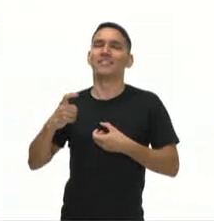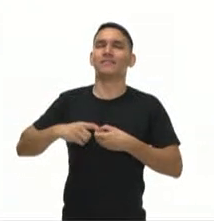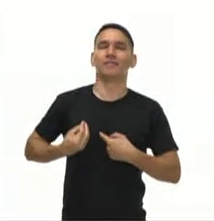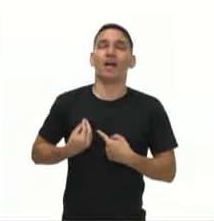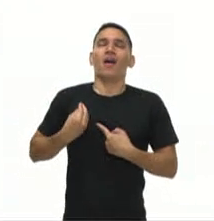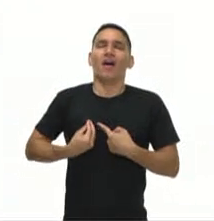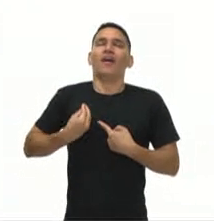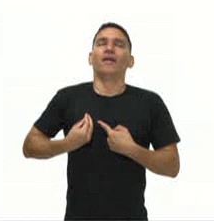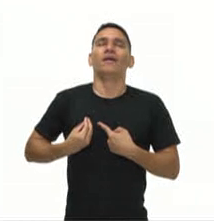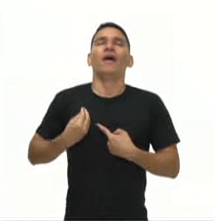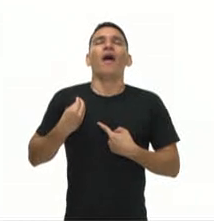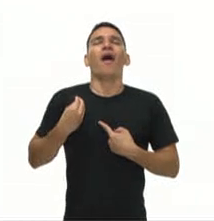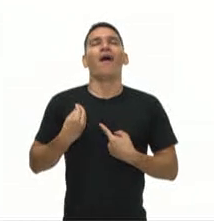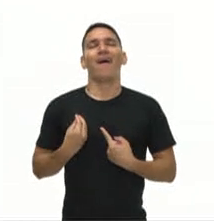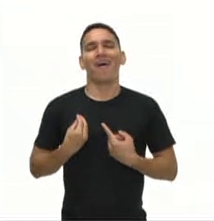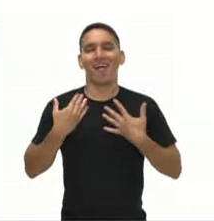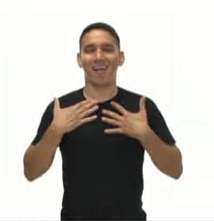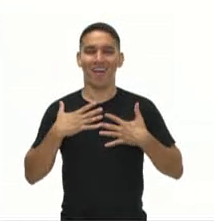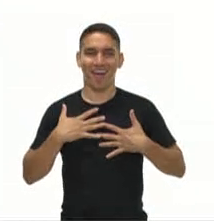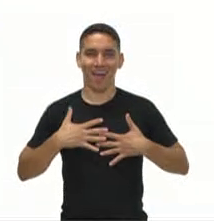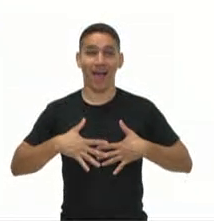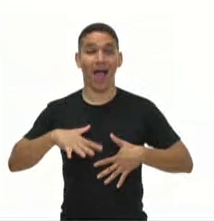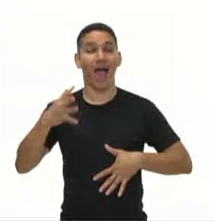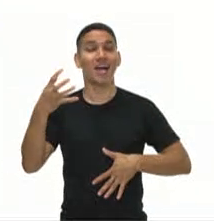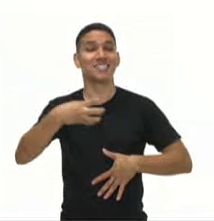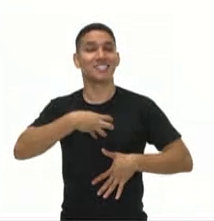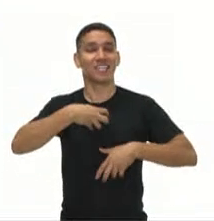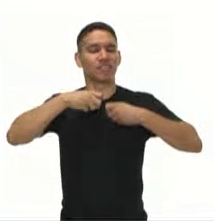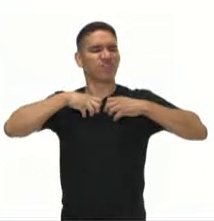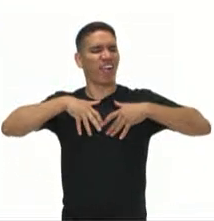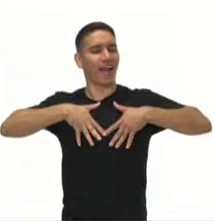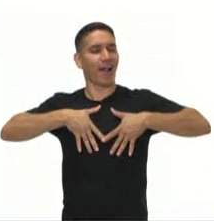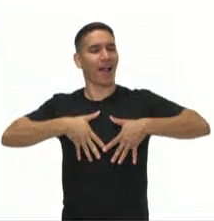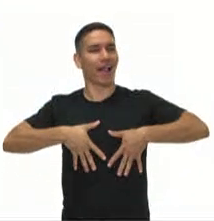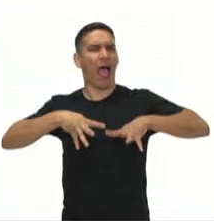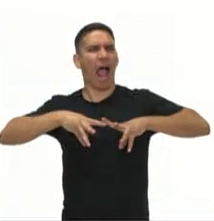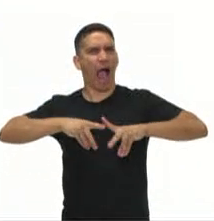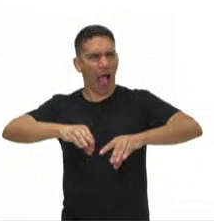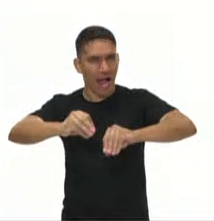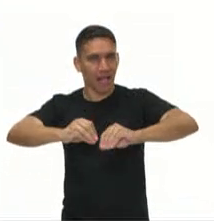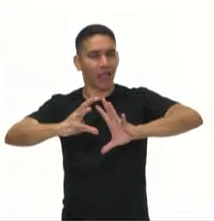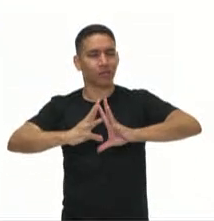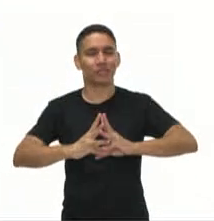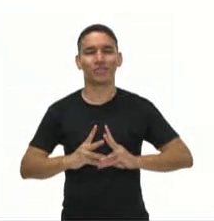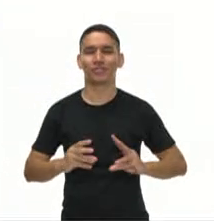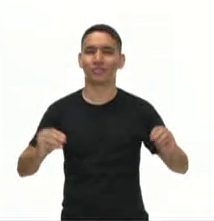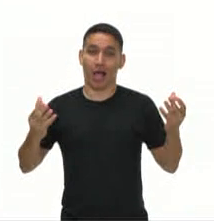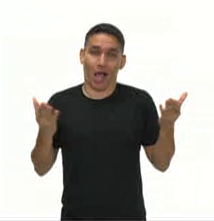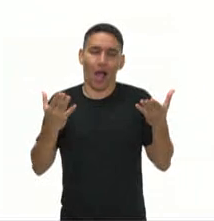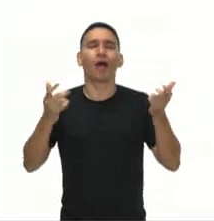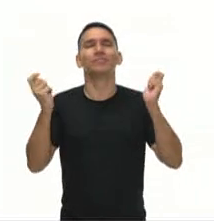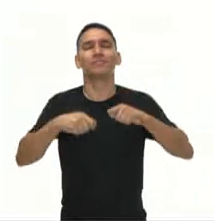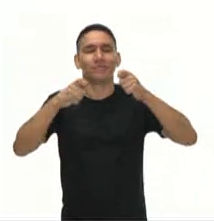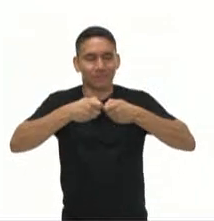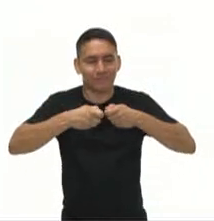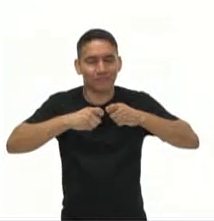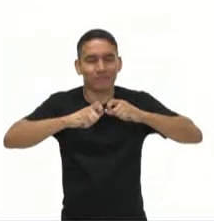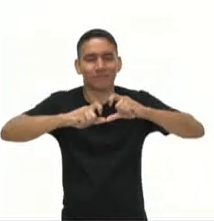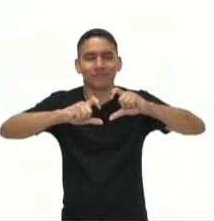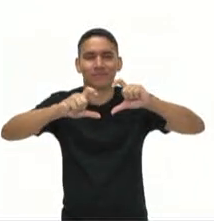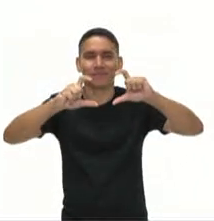esta, encharcou todo o seu interior arenoso até se saciar. Agora podia abrir os olhos.